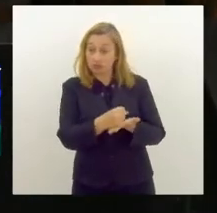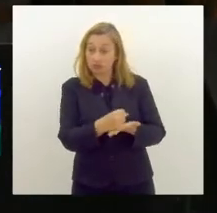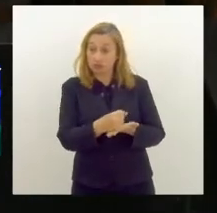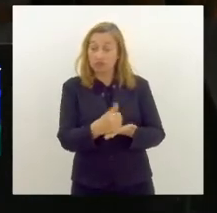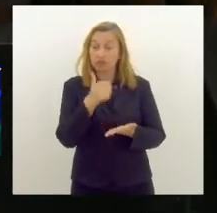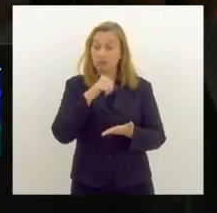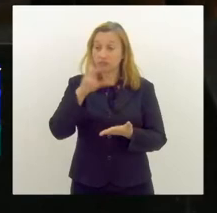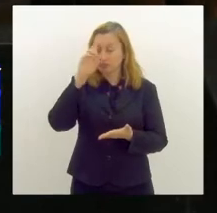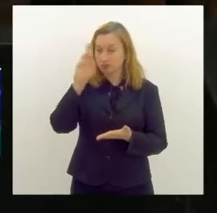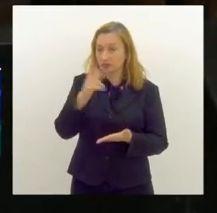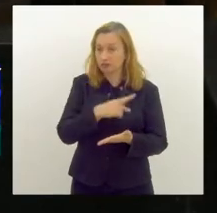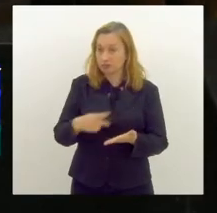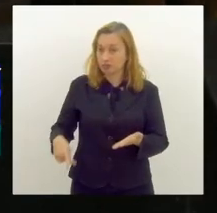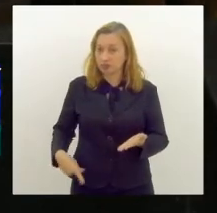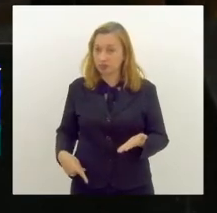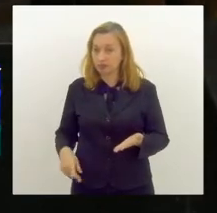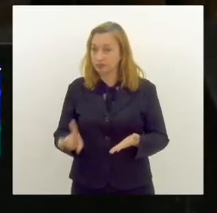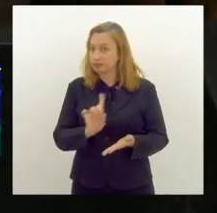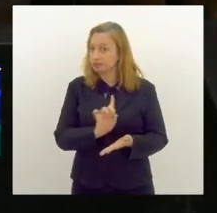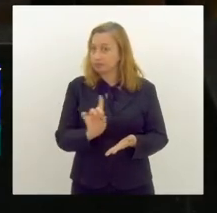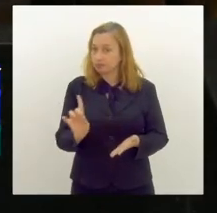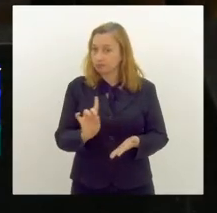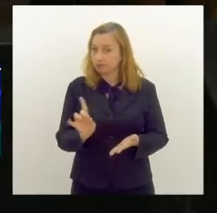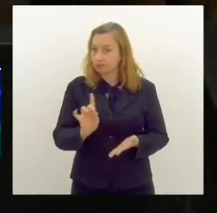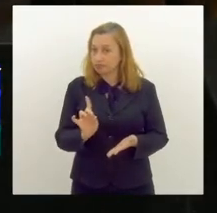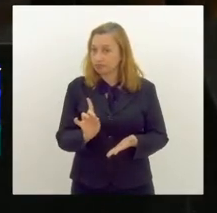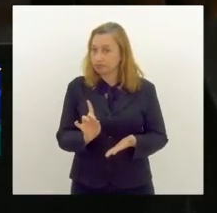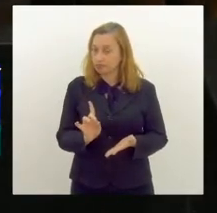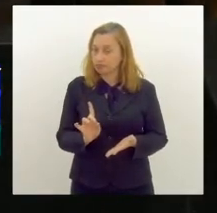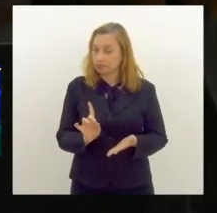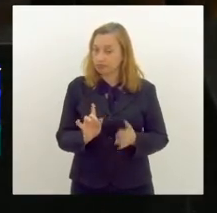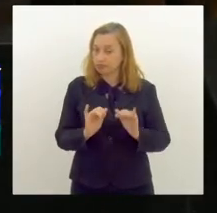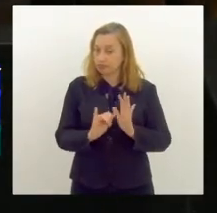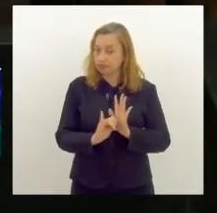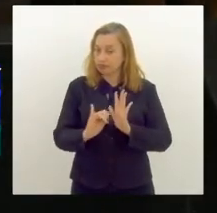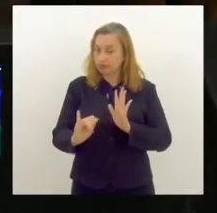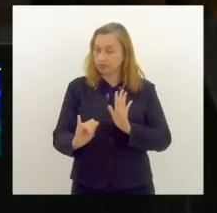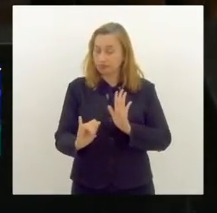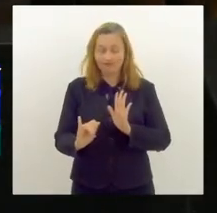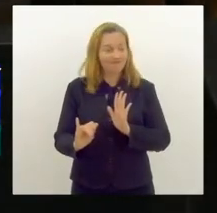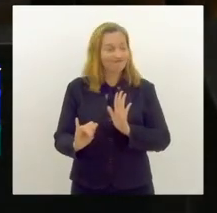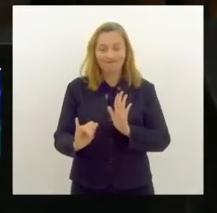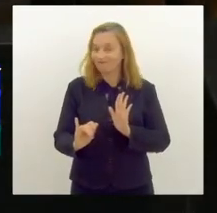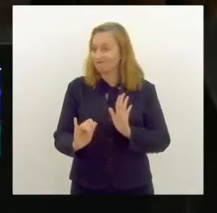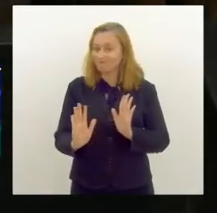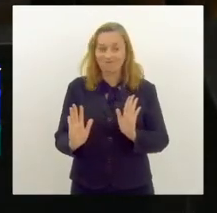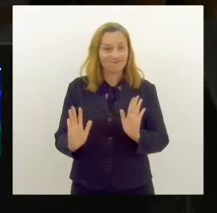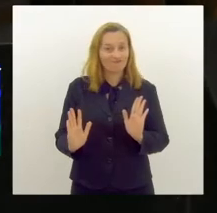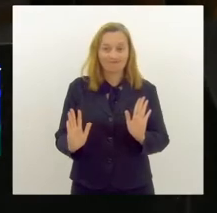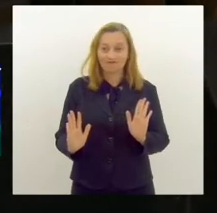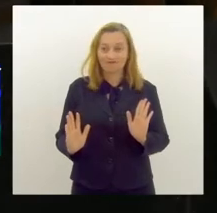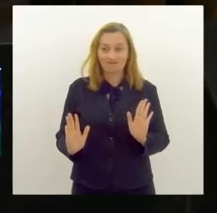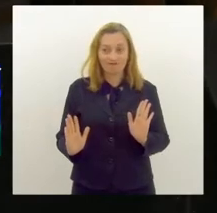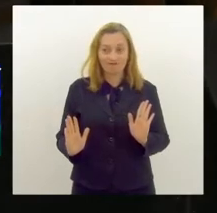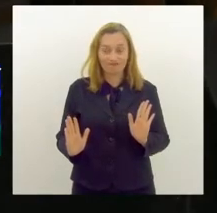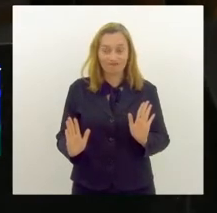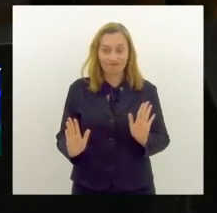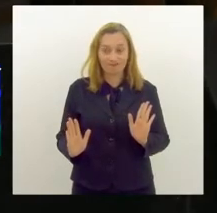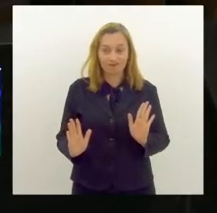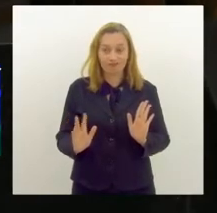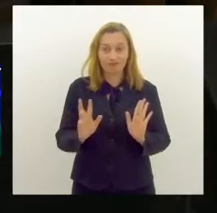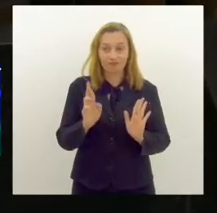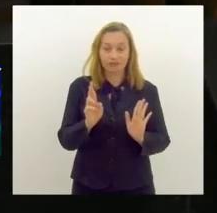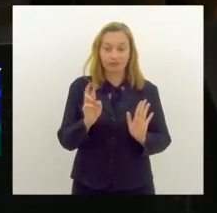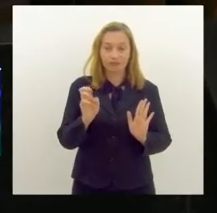senhora presidenta, não foram publicadas no Diário Oficial, e as